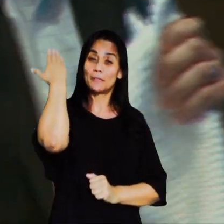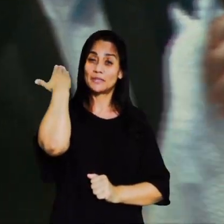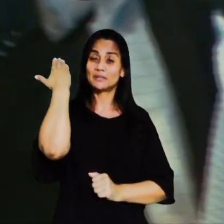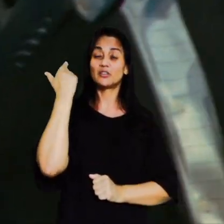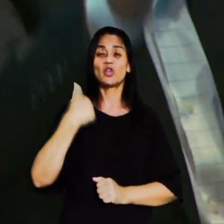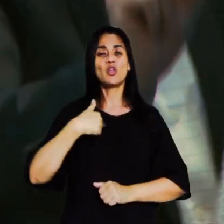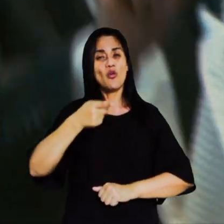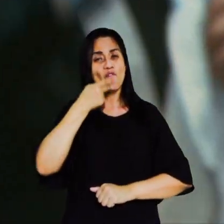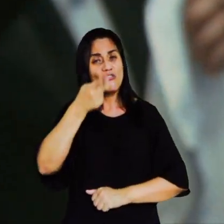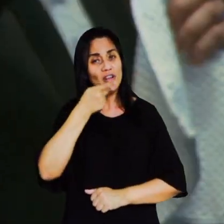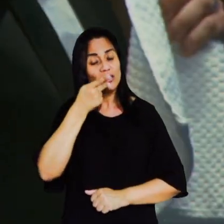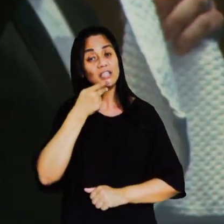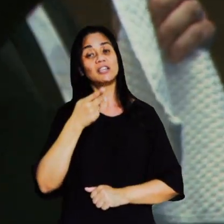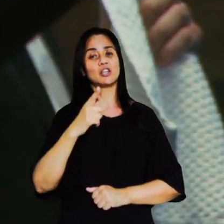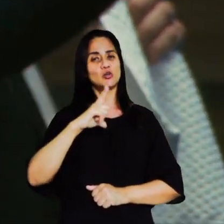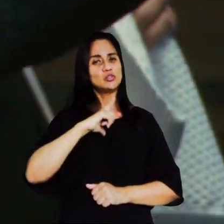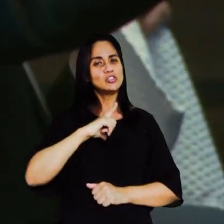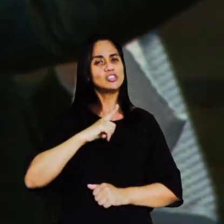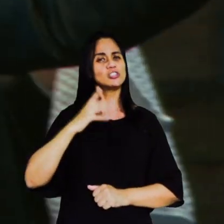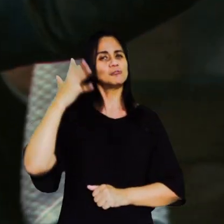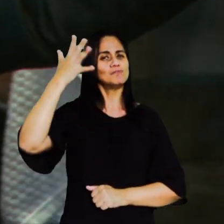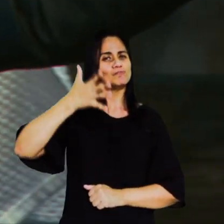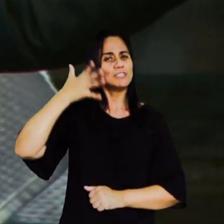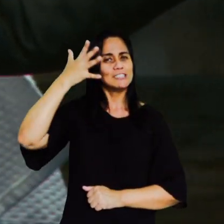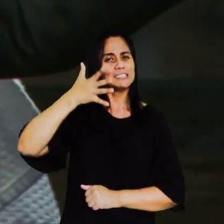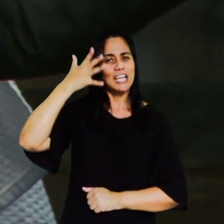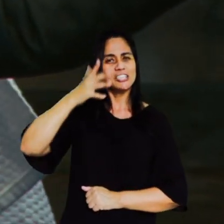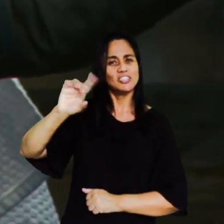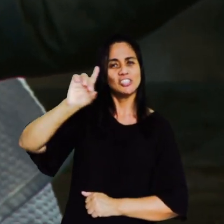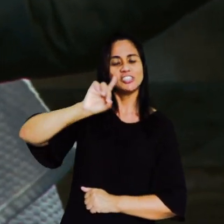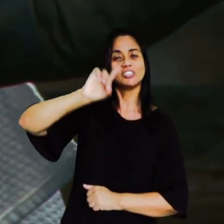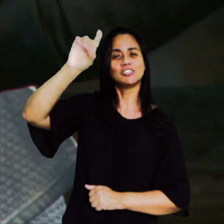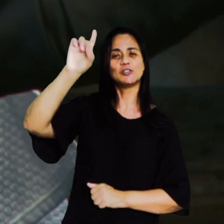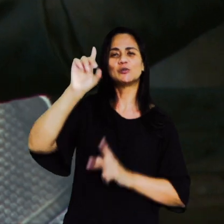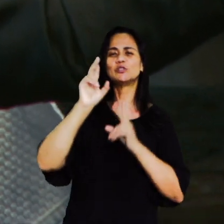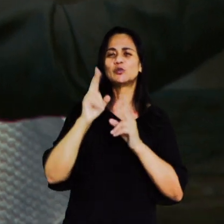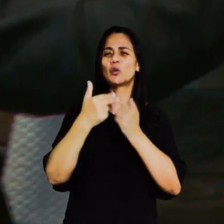uma palavra de Deus cirúrgica.